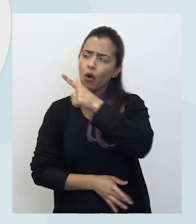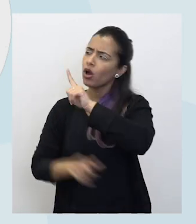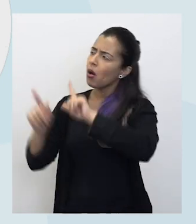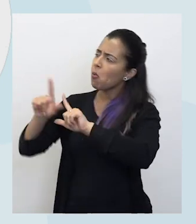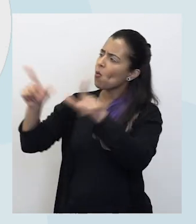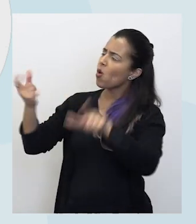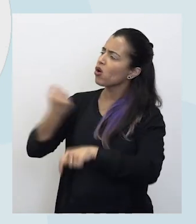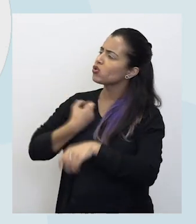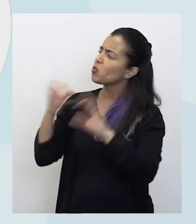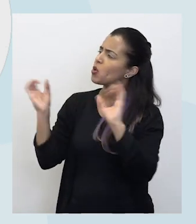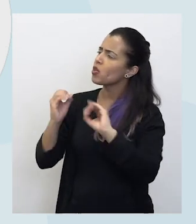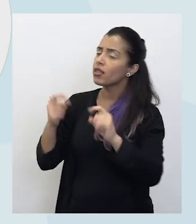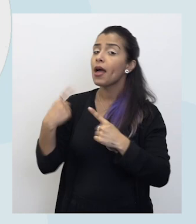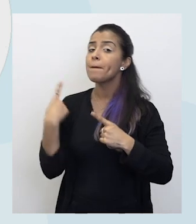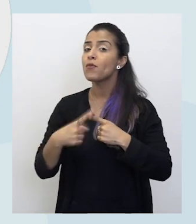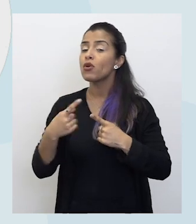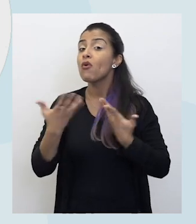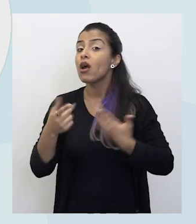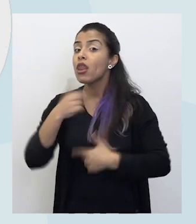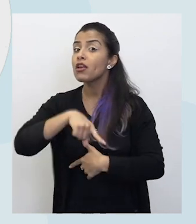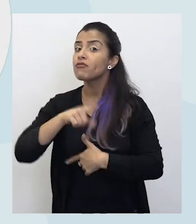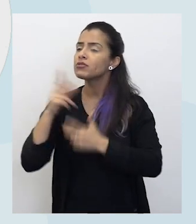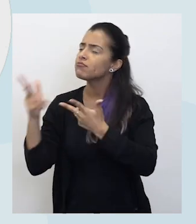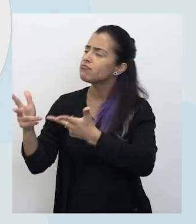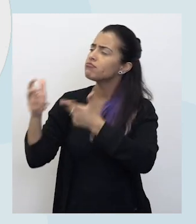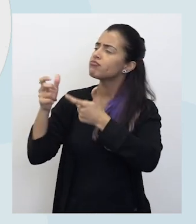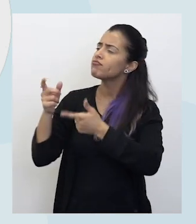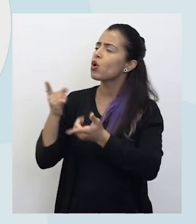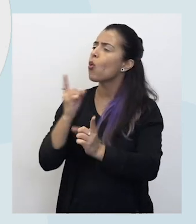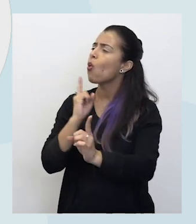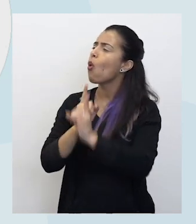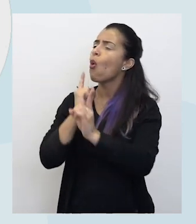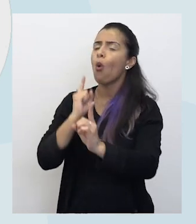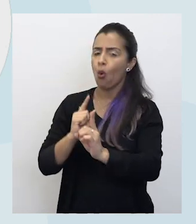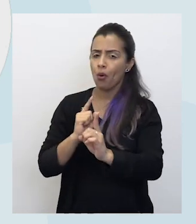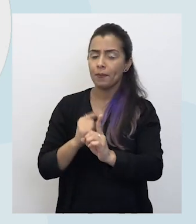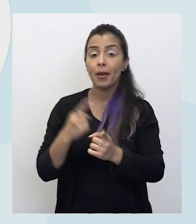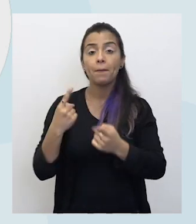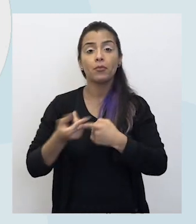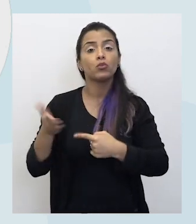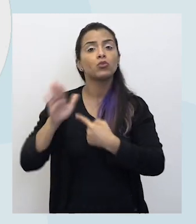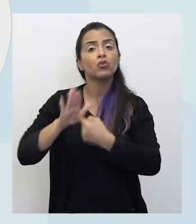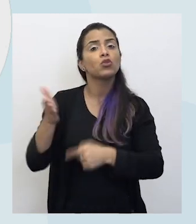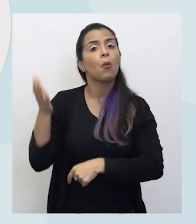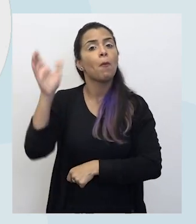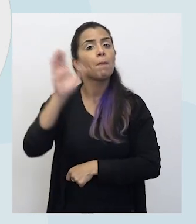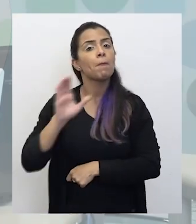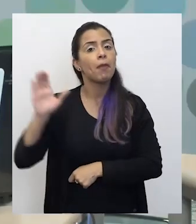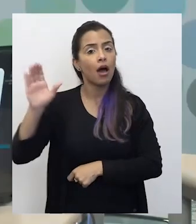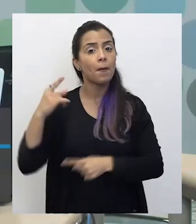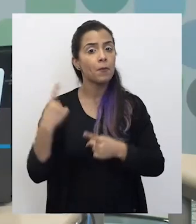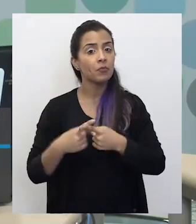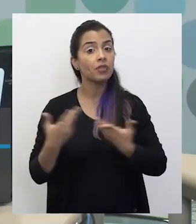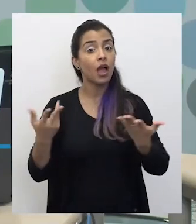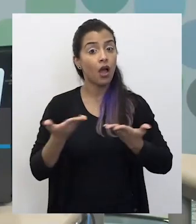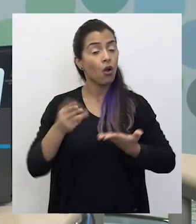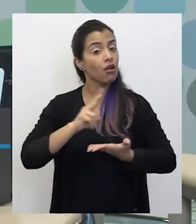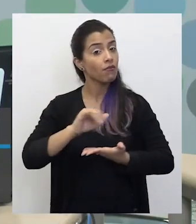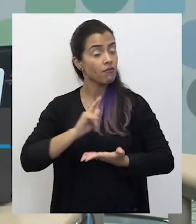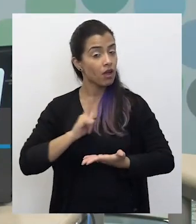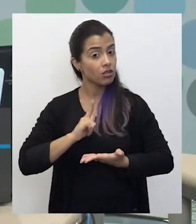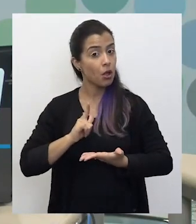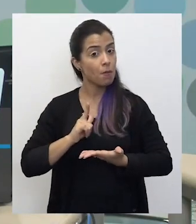agora vocês já conseguem identificar aí sozinhos. Por que eu trouxe esse mapa? Agora nós vamos ver uma sequência de